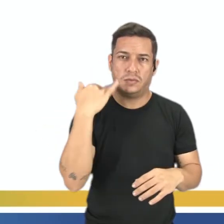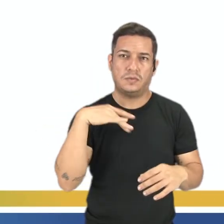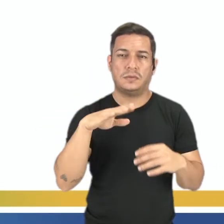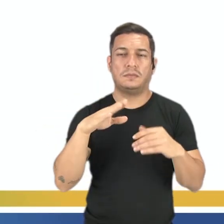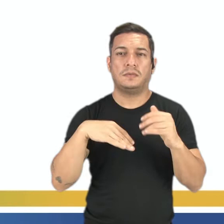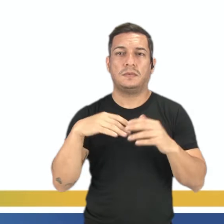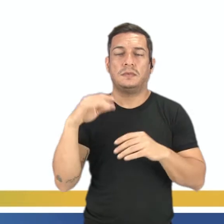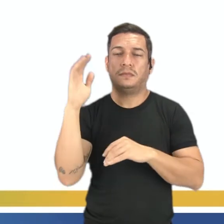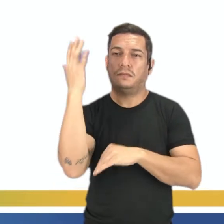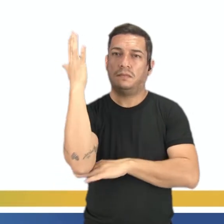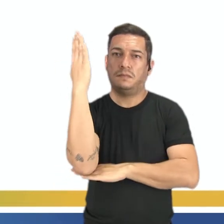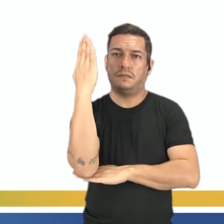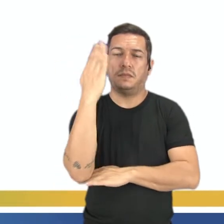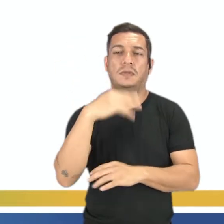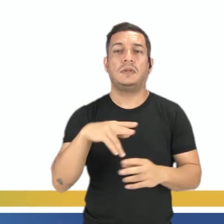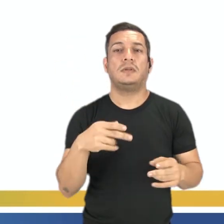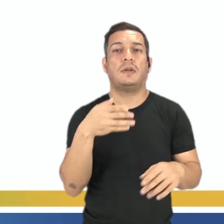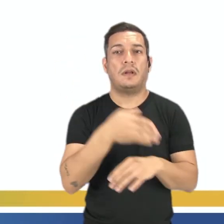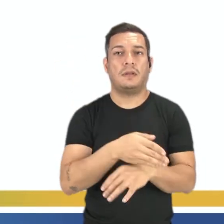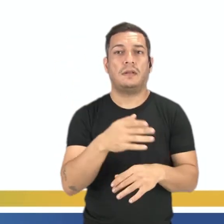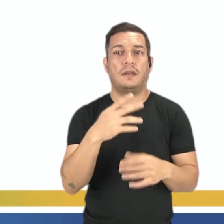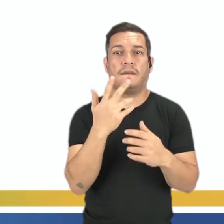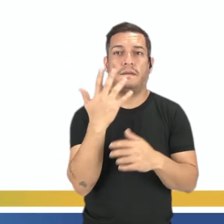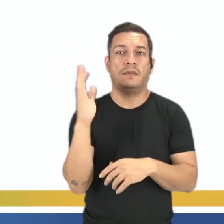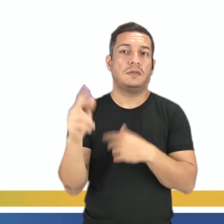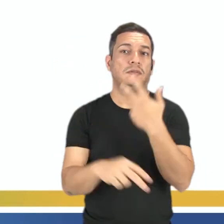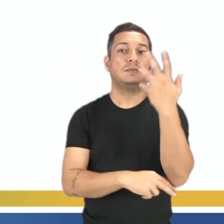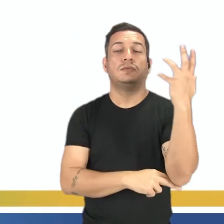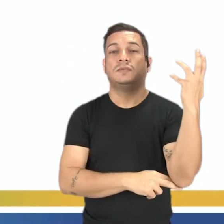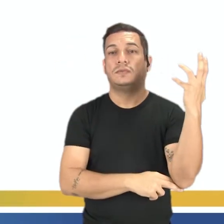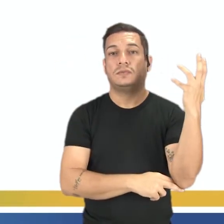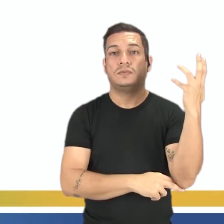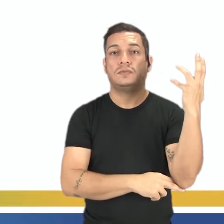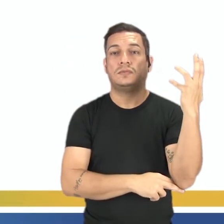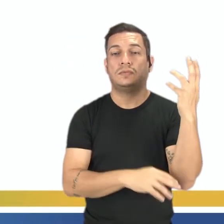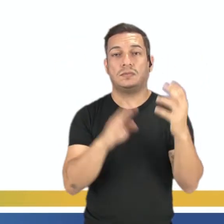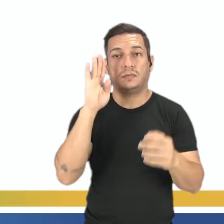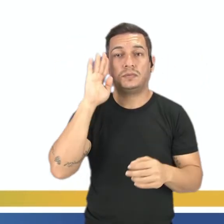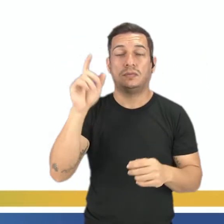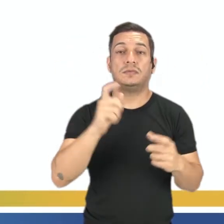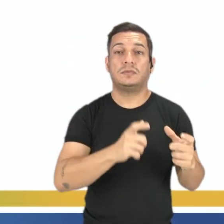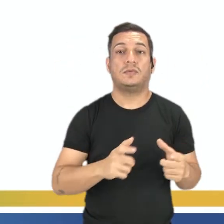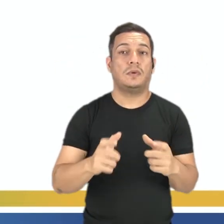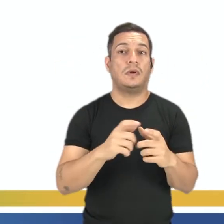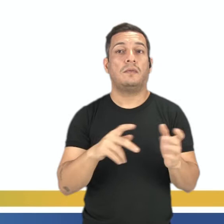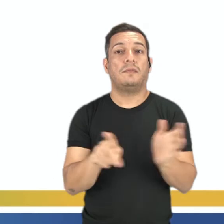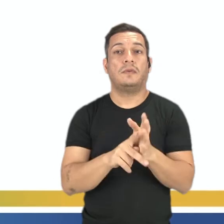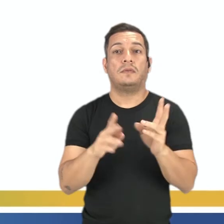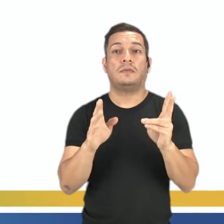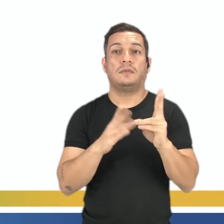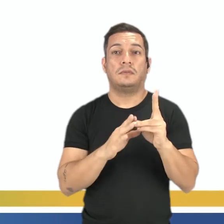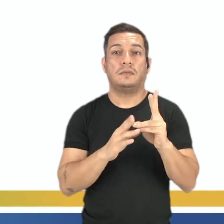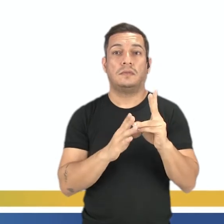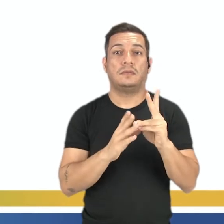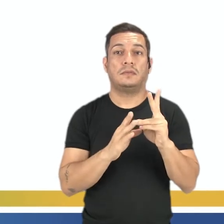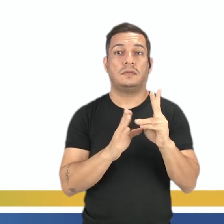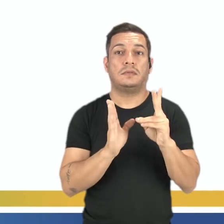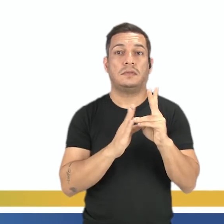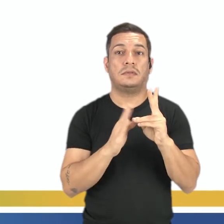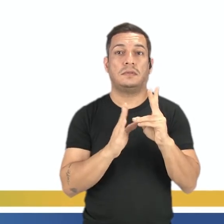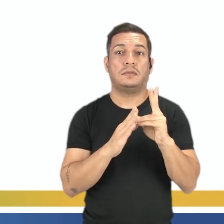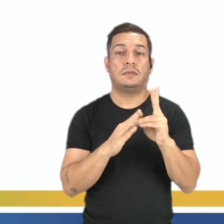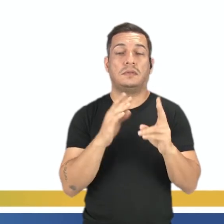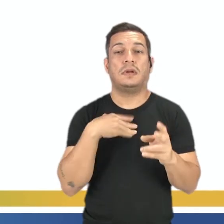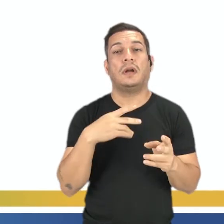são aquele povo que adentra a floresta, né, principalmente nas áreas indígenas, e aí cria um maior conflito,